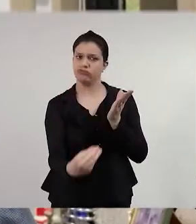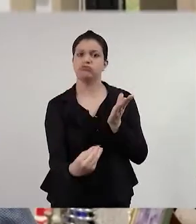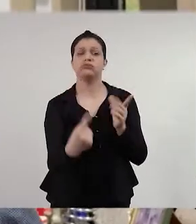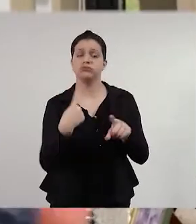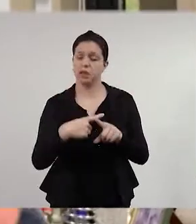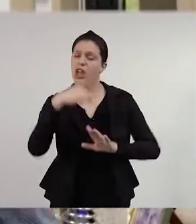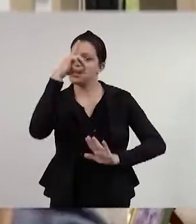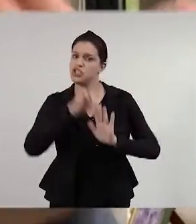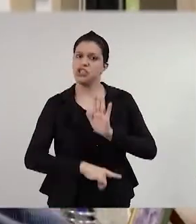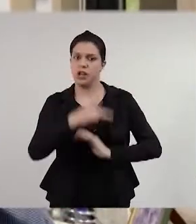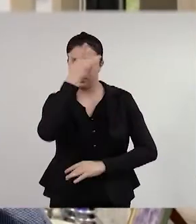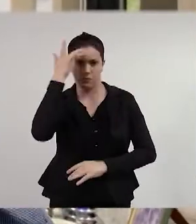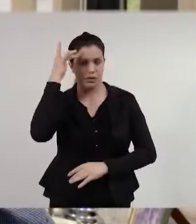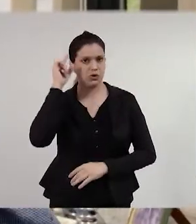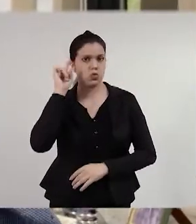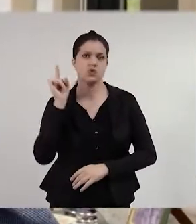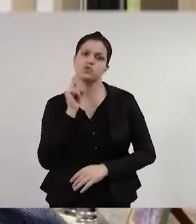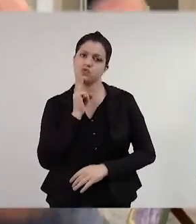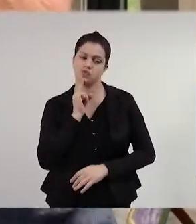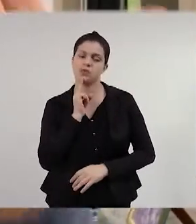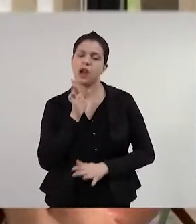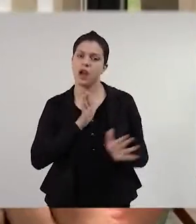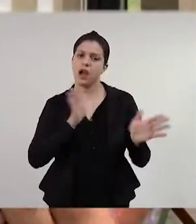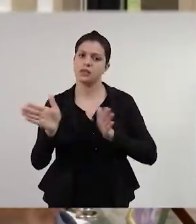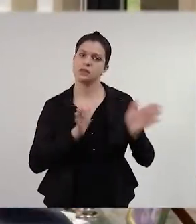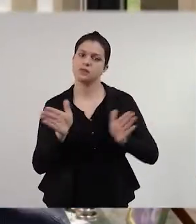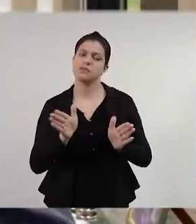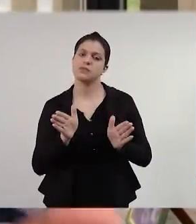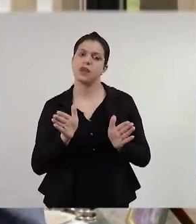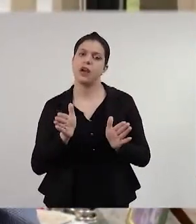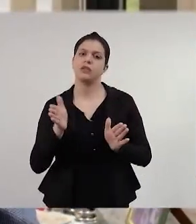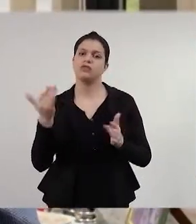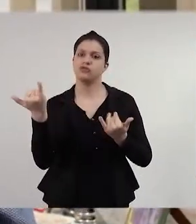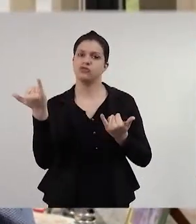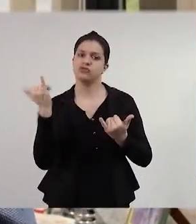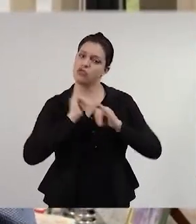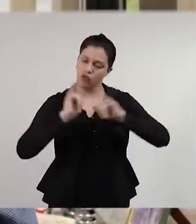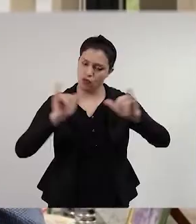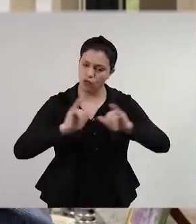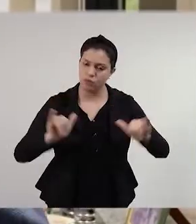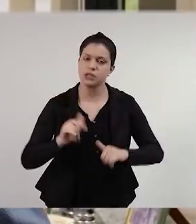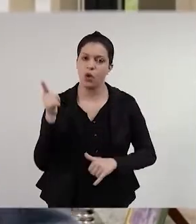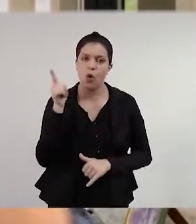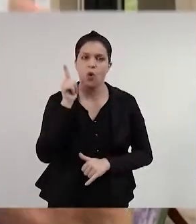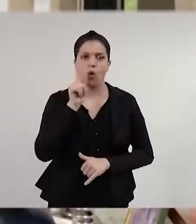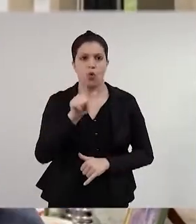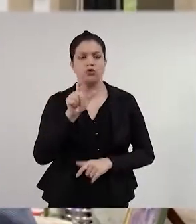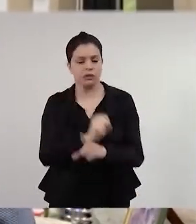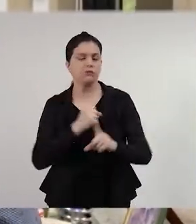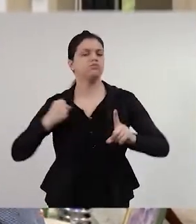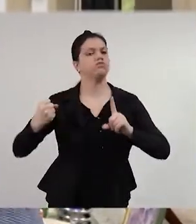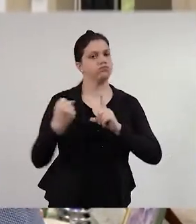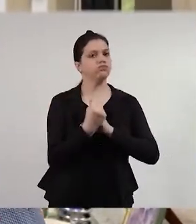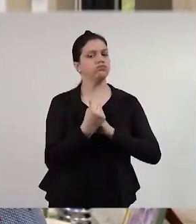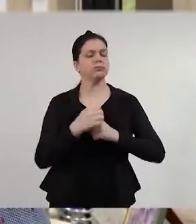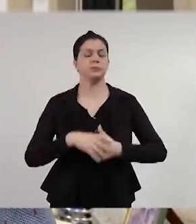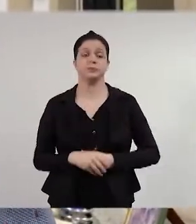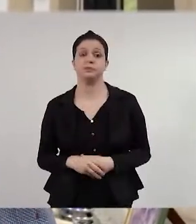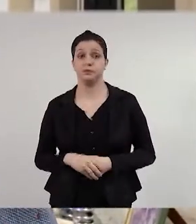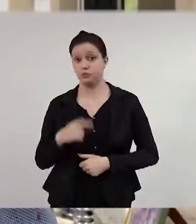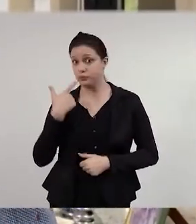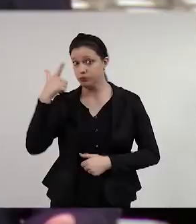o mesmo, porque é um direito da pessoa surda ter acesso à informação e poder participar ativamente